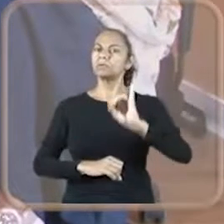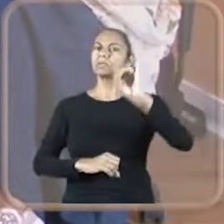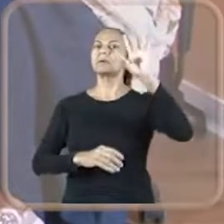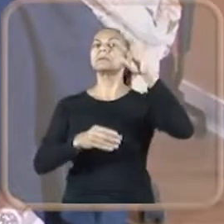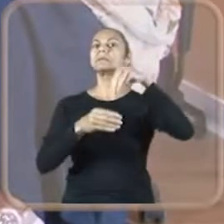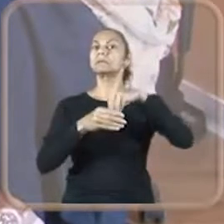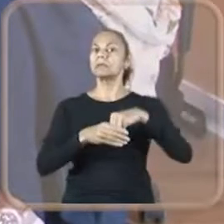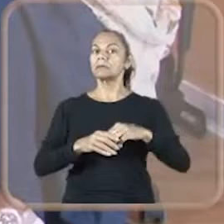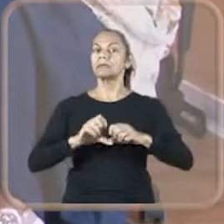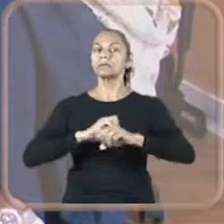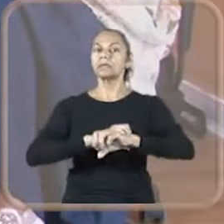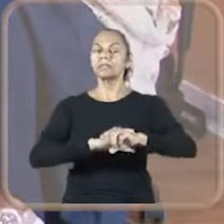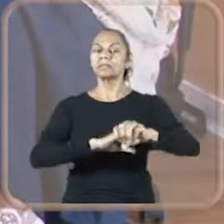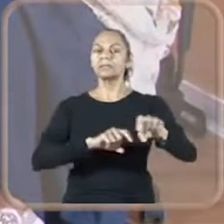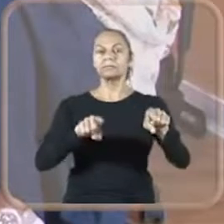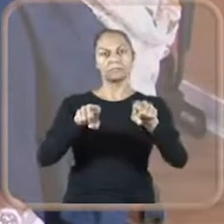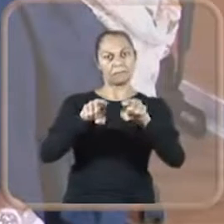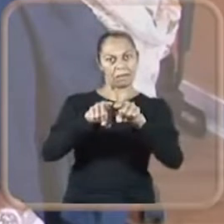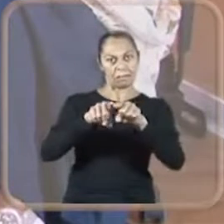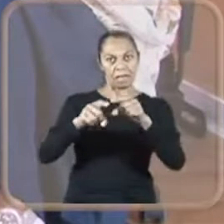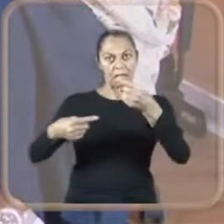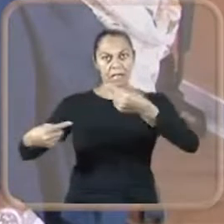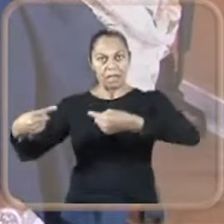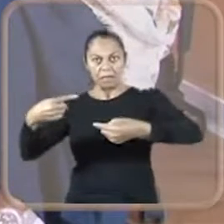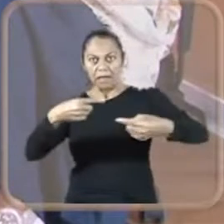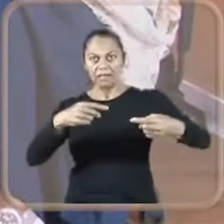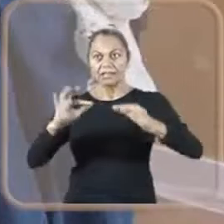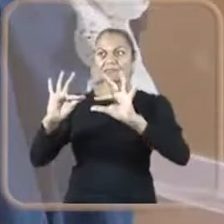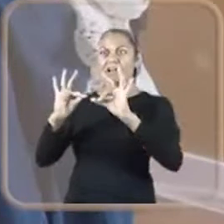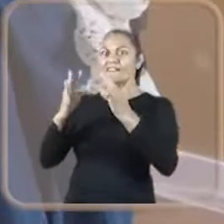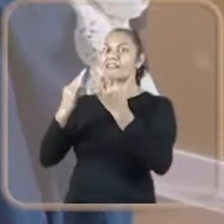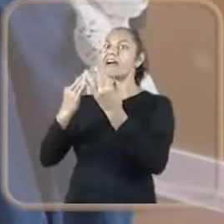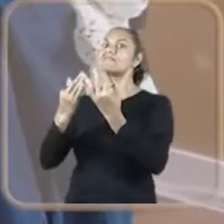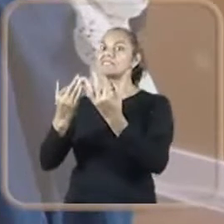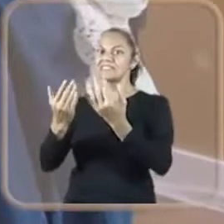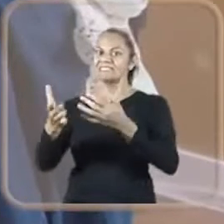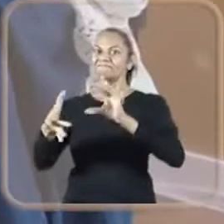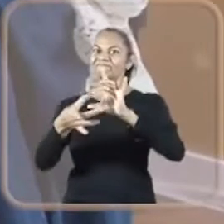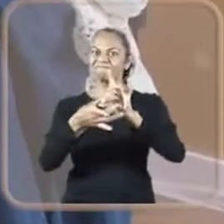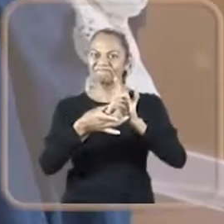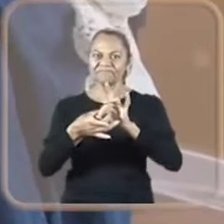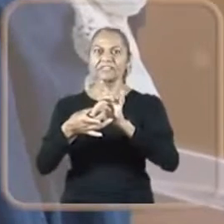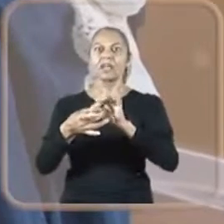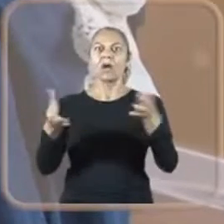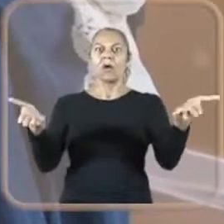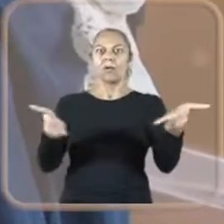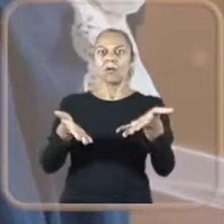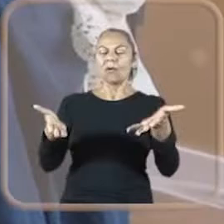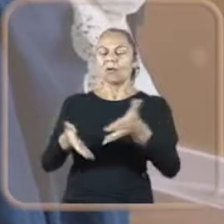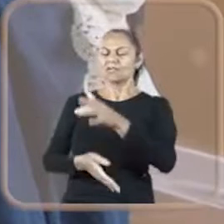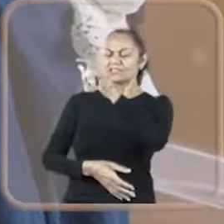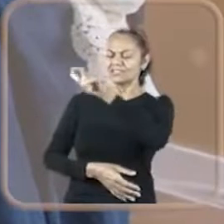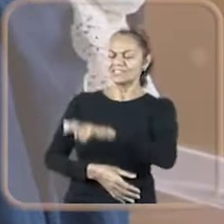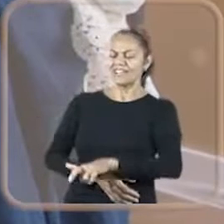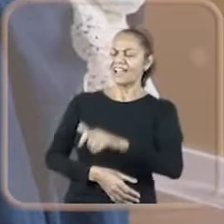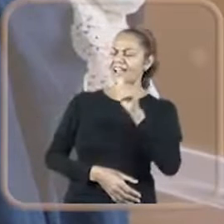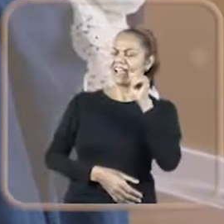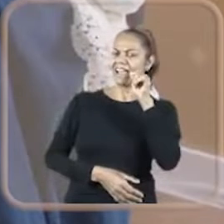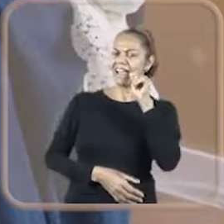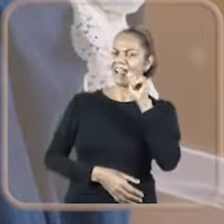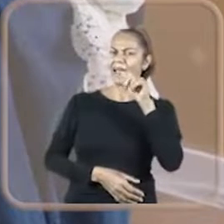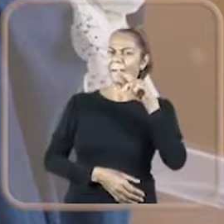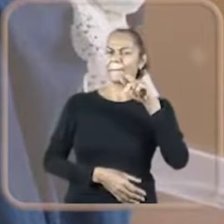também para debater com as famílias. E hoje aqui conosco no estúdio, doutora Patrícia Neves, juíza titular da Vara da